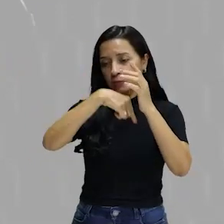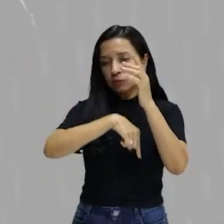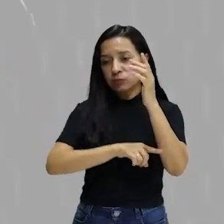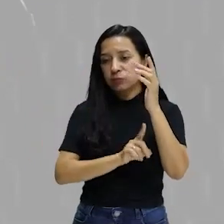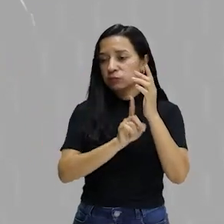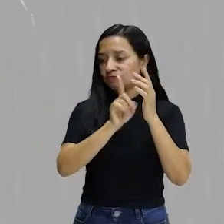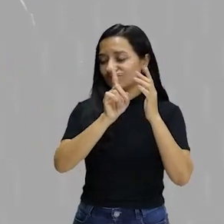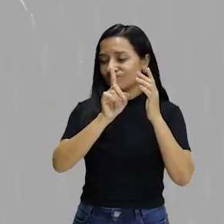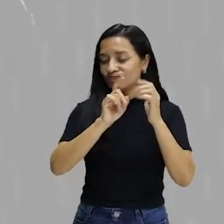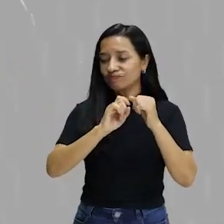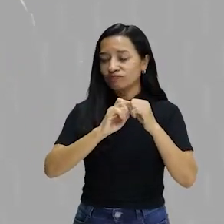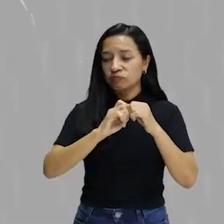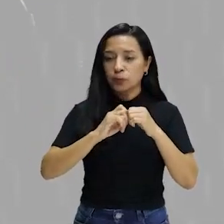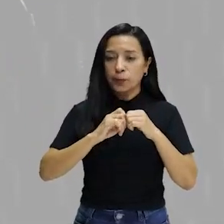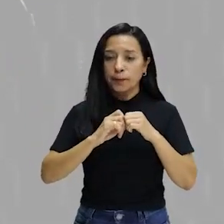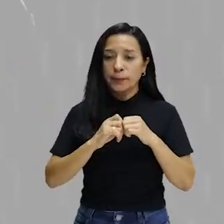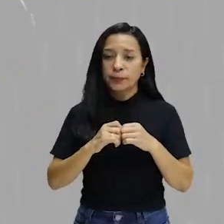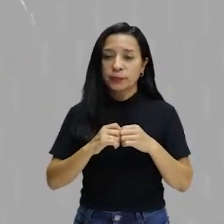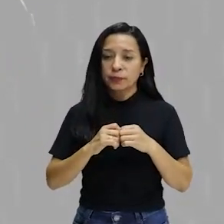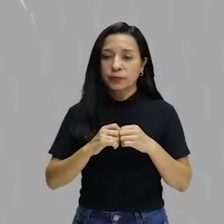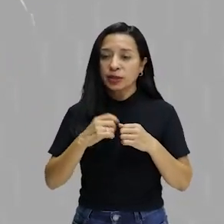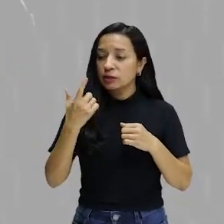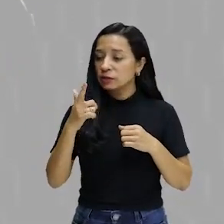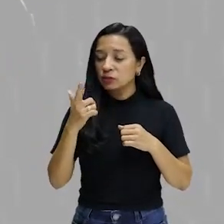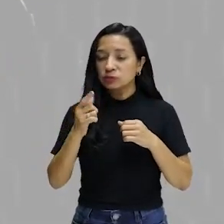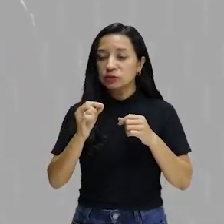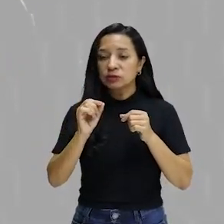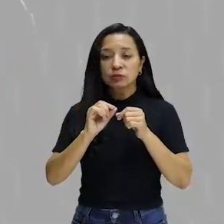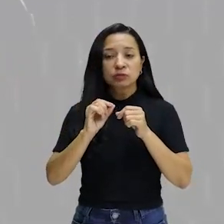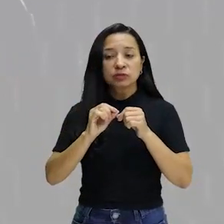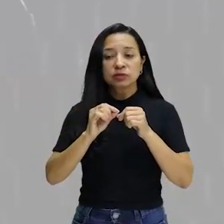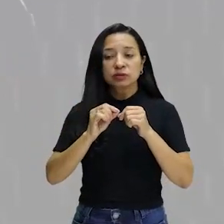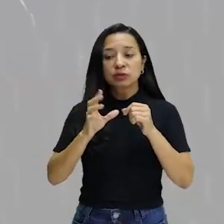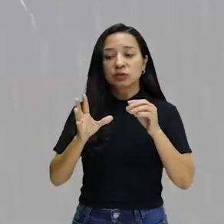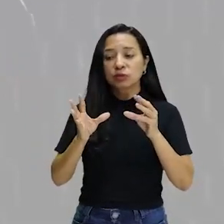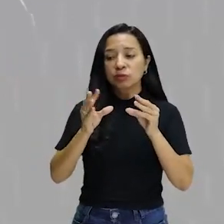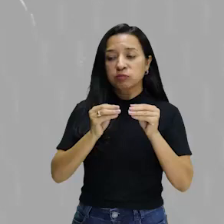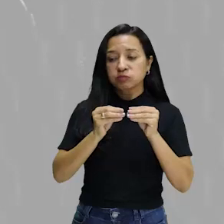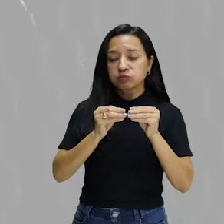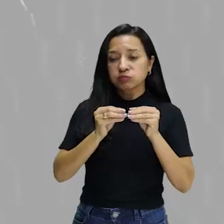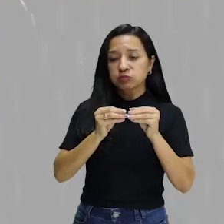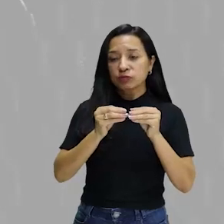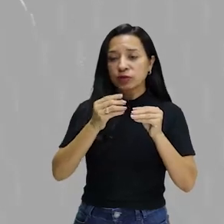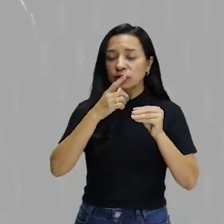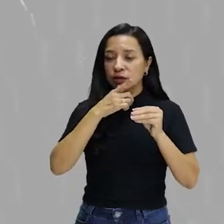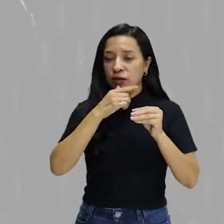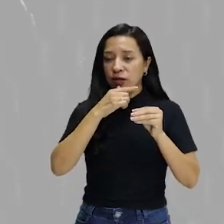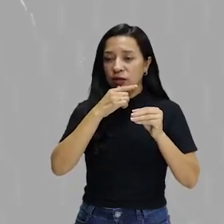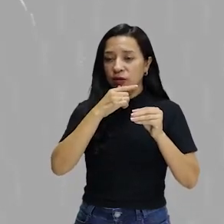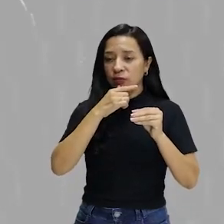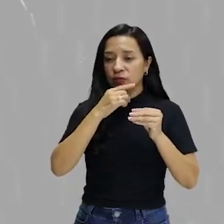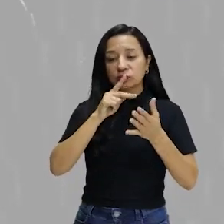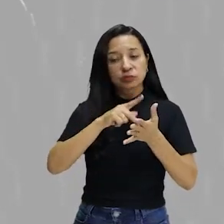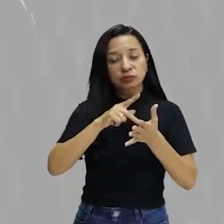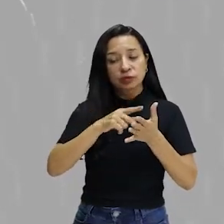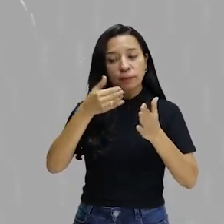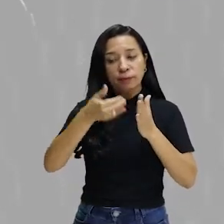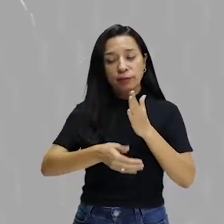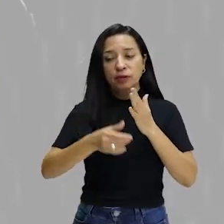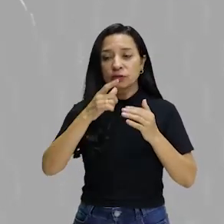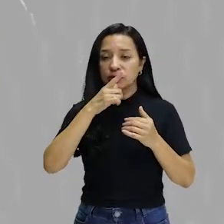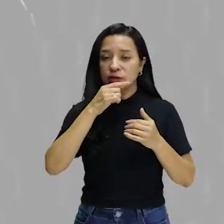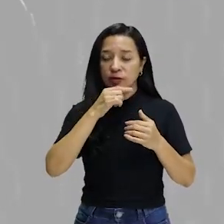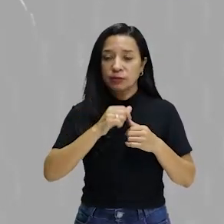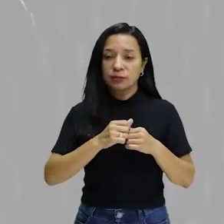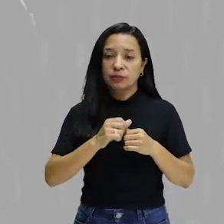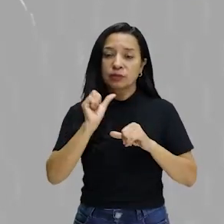de transpiração. E não tem essa função de reter água. Na verdade, ela perde água durante o processo de trocas gasosas.